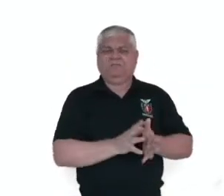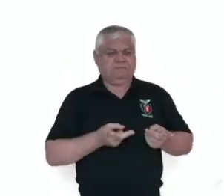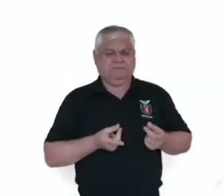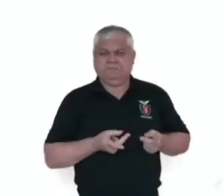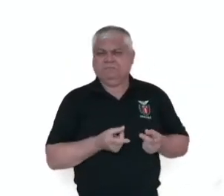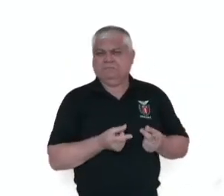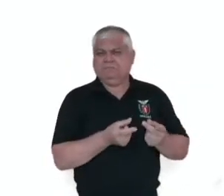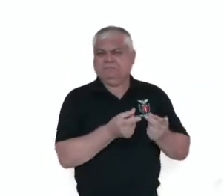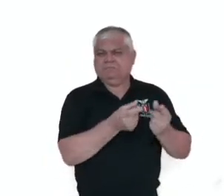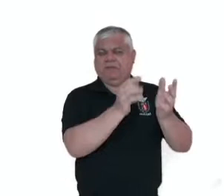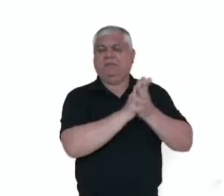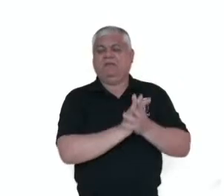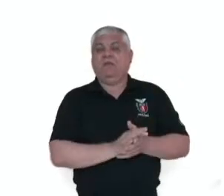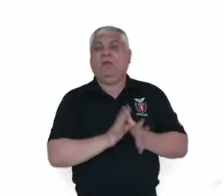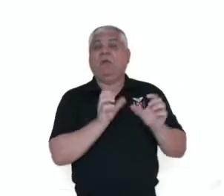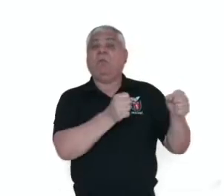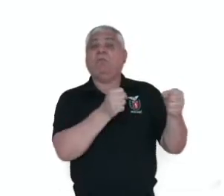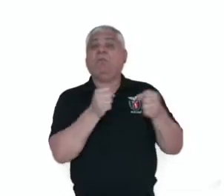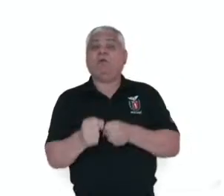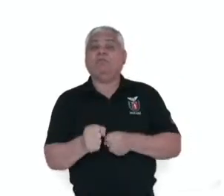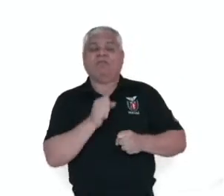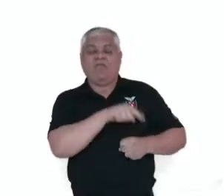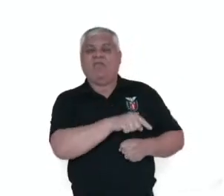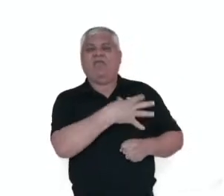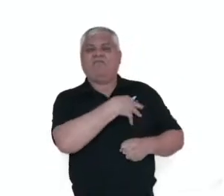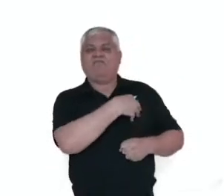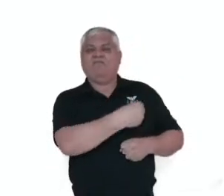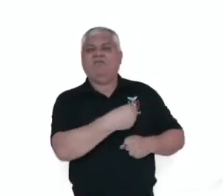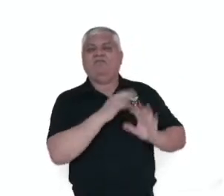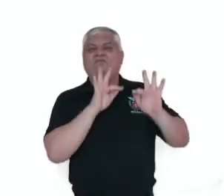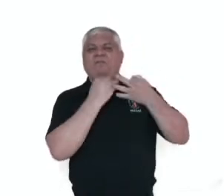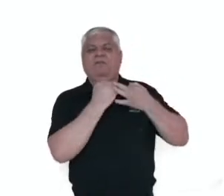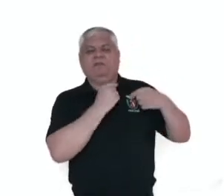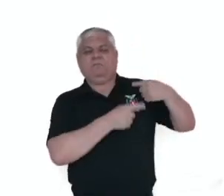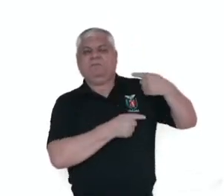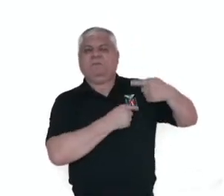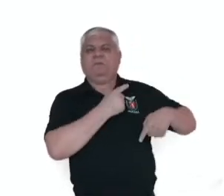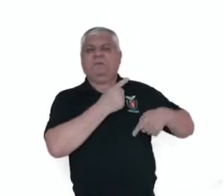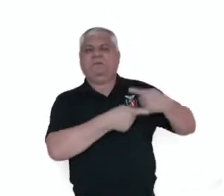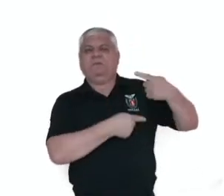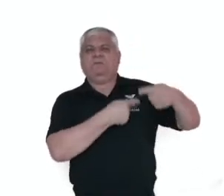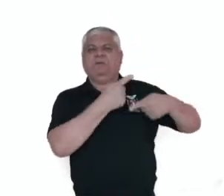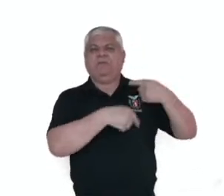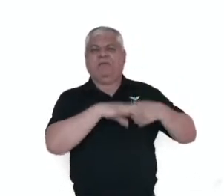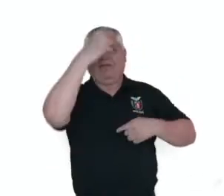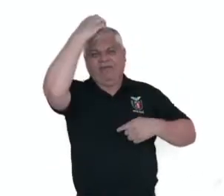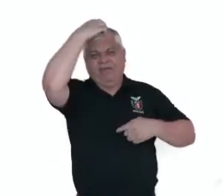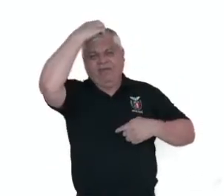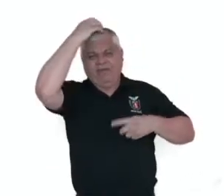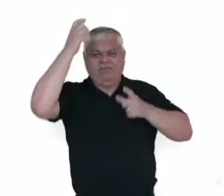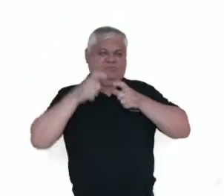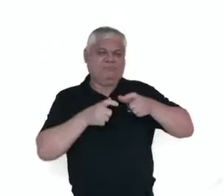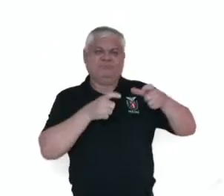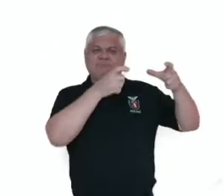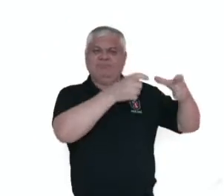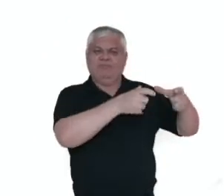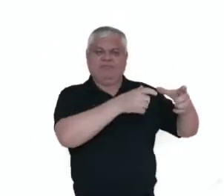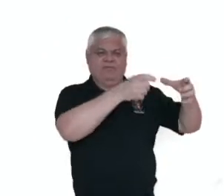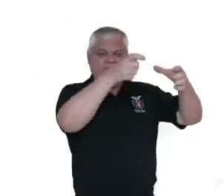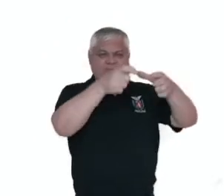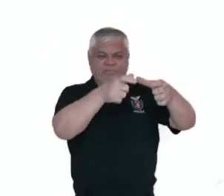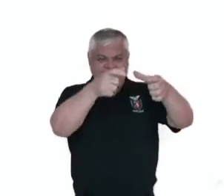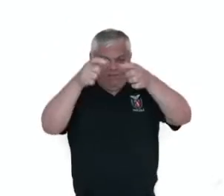eternas. O poder é hereditário, muitas vezes nas monarquias hereditárias, poder passado de geração